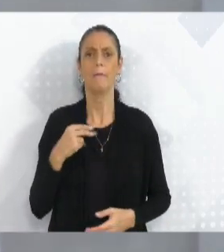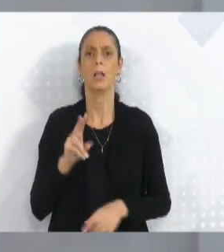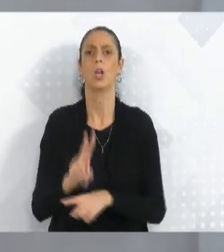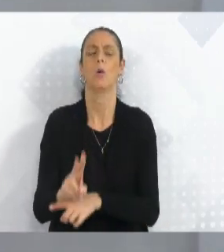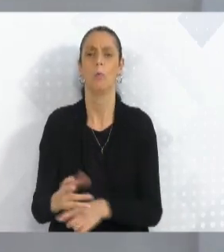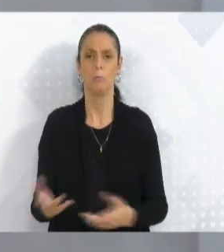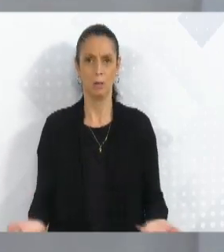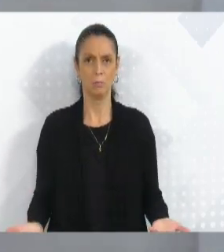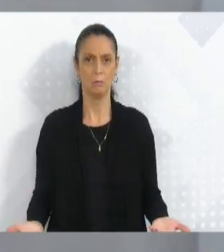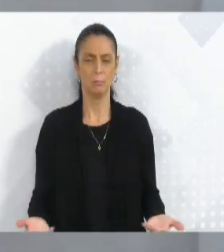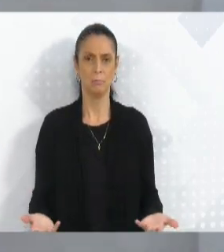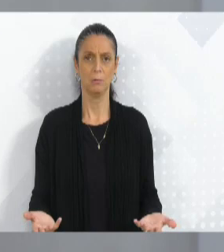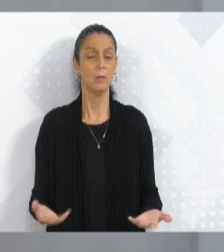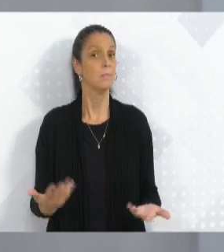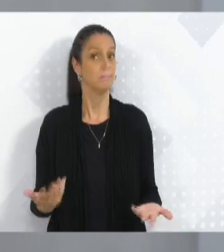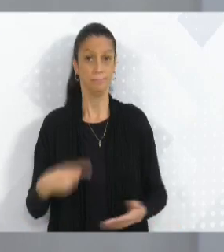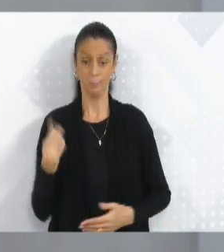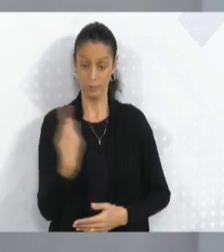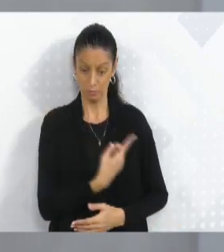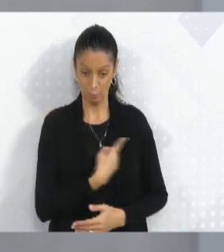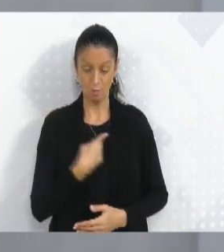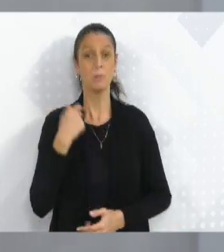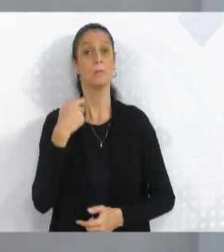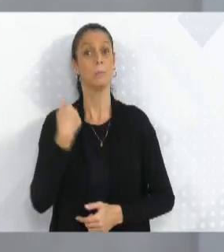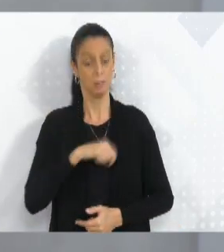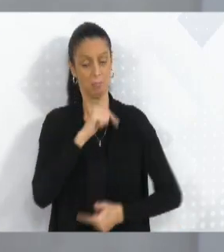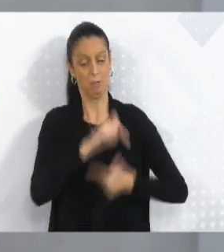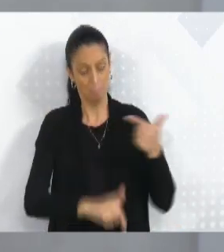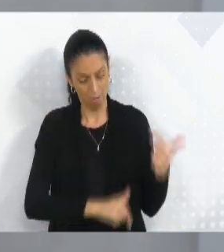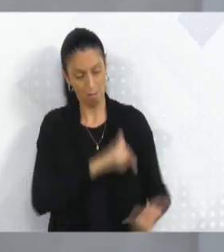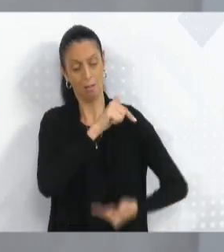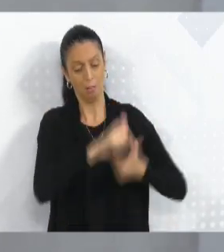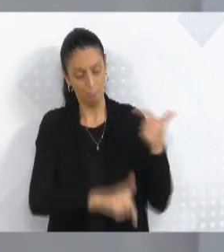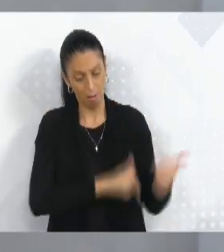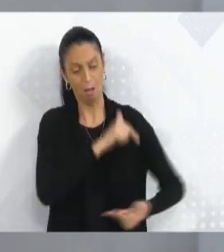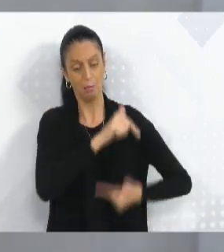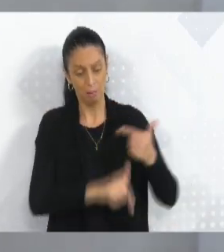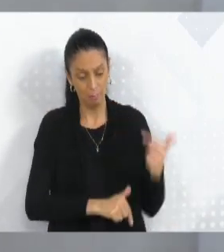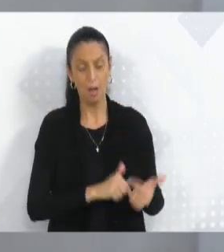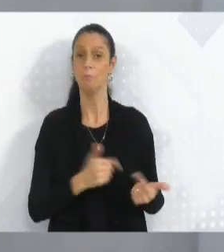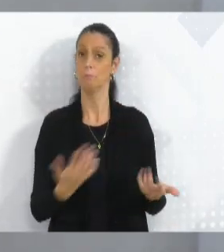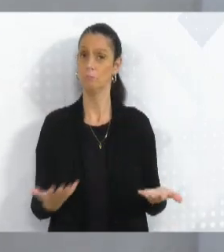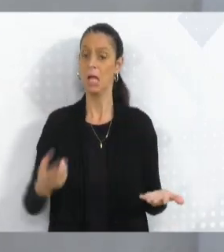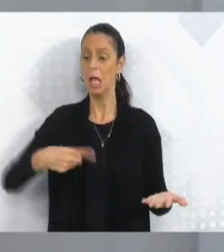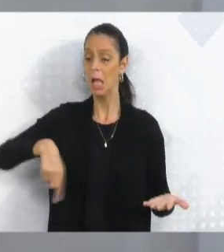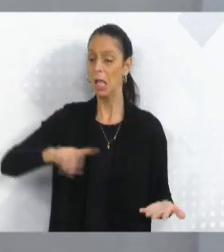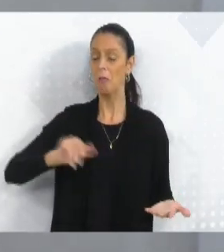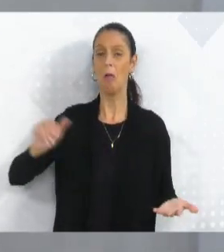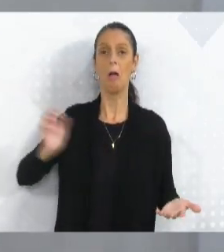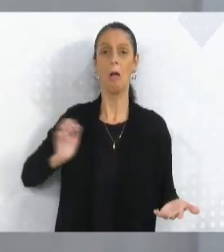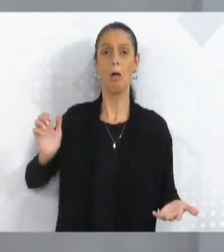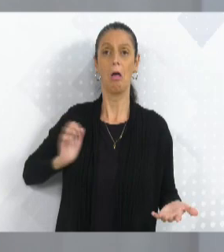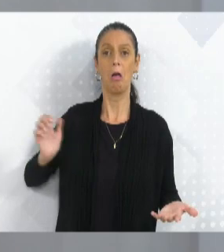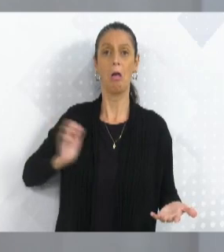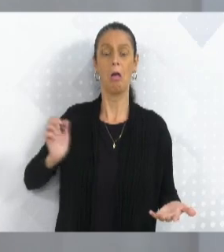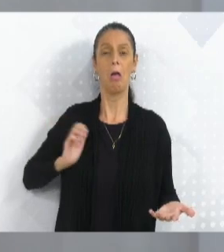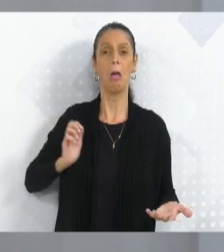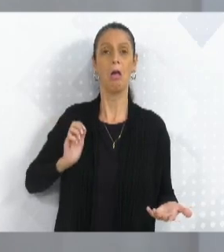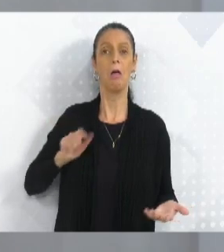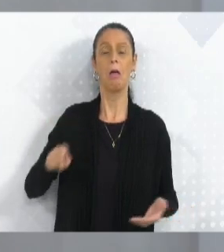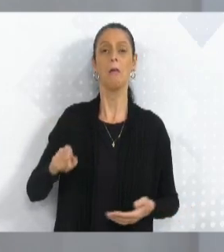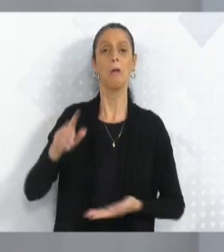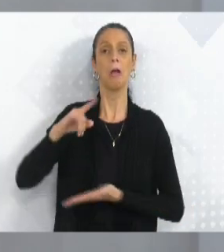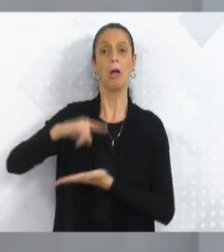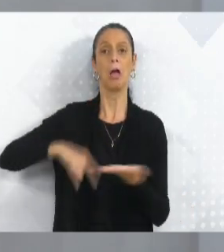você tá acabando porque nós vamos ter que trabalhar e trabalhar e trabalhar todo trabalhador e eles vão continuar cadastrados ganhando